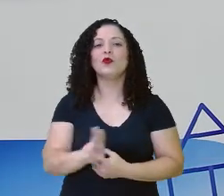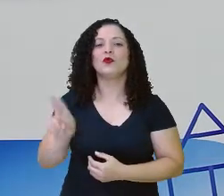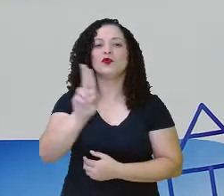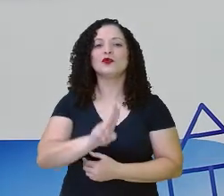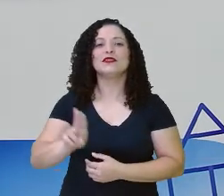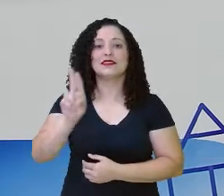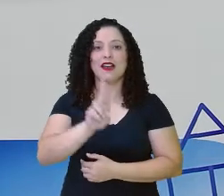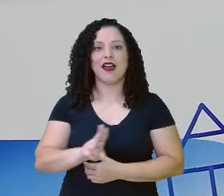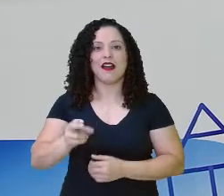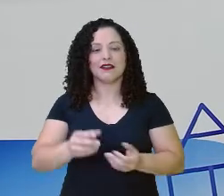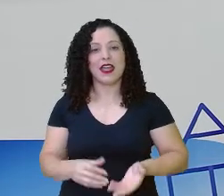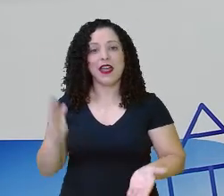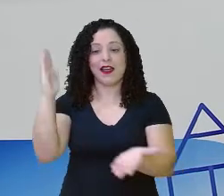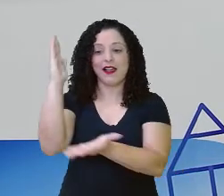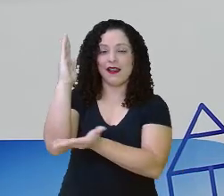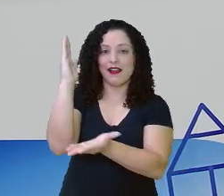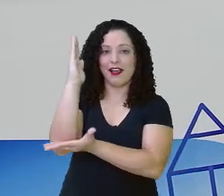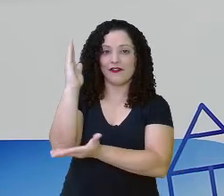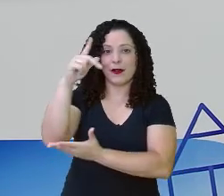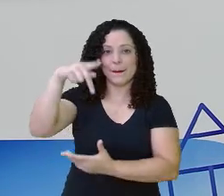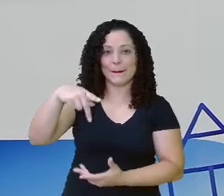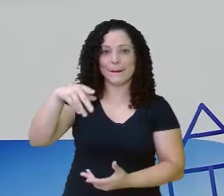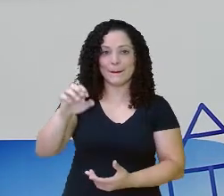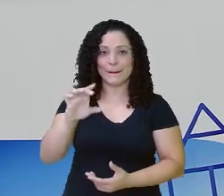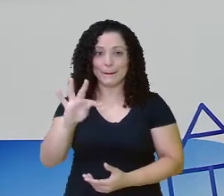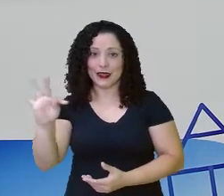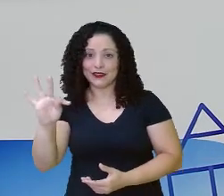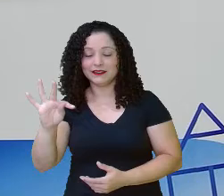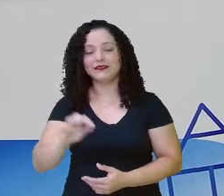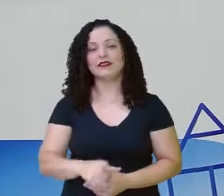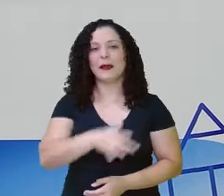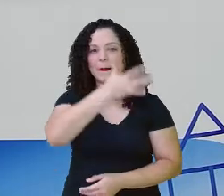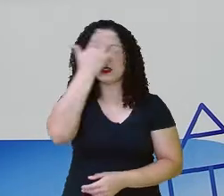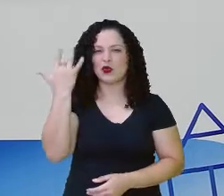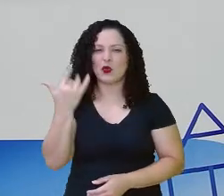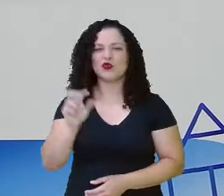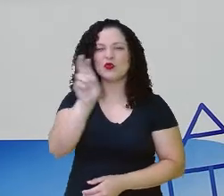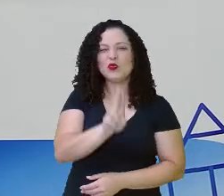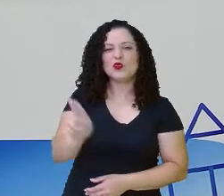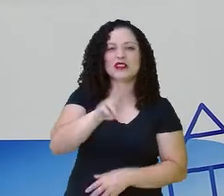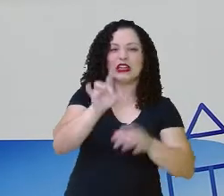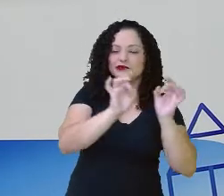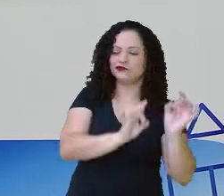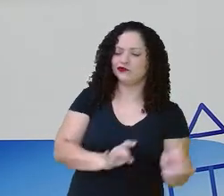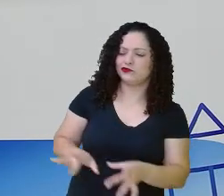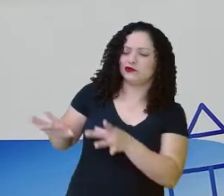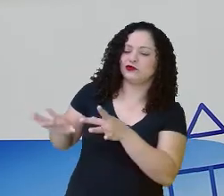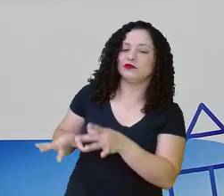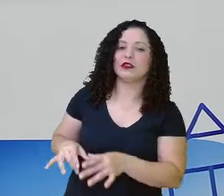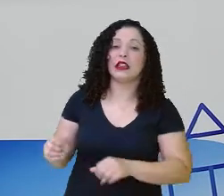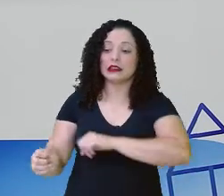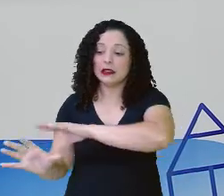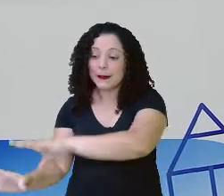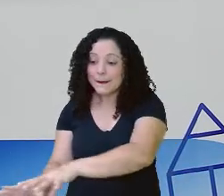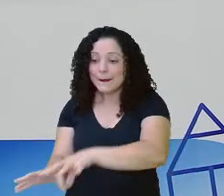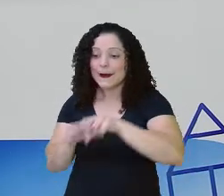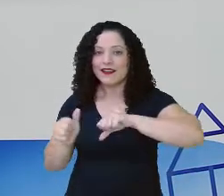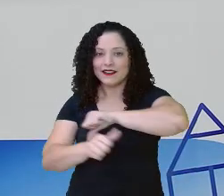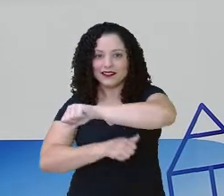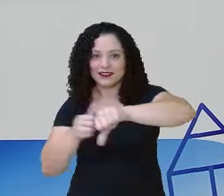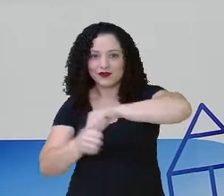garrafas PET. A gente pode utilizar as garrafas PET que as pessoas geralmente costumam jogar fora, a gente pode reutilizar elas